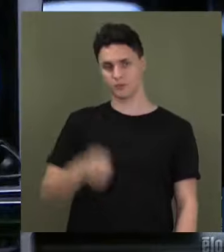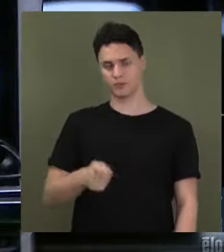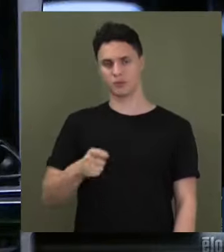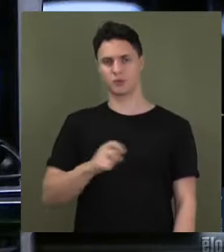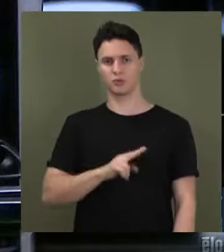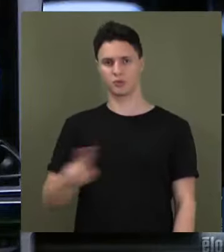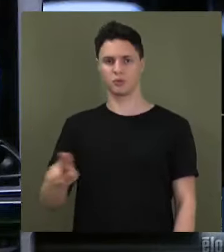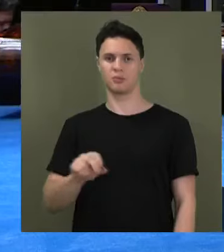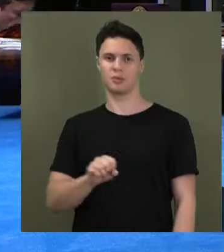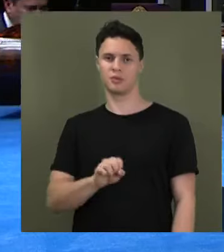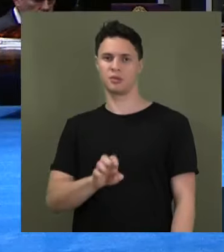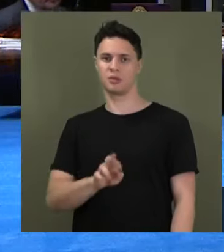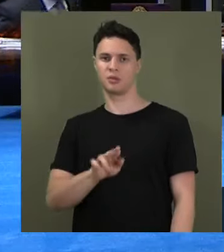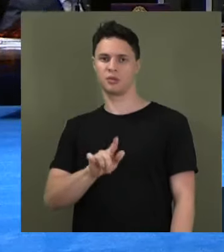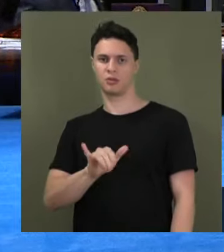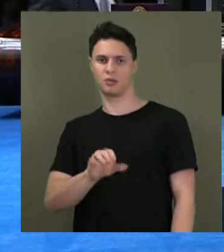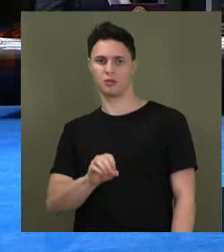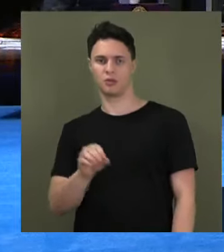Paraná.